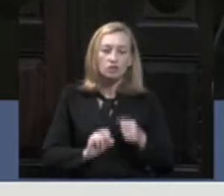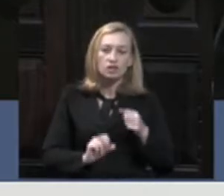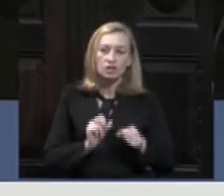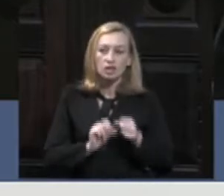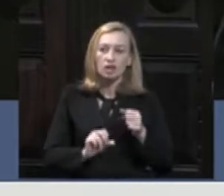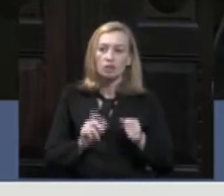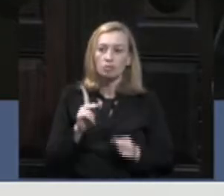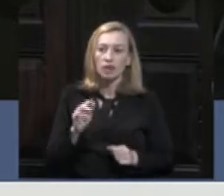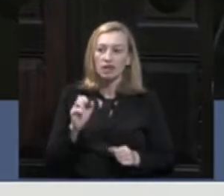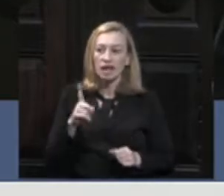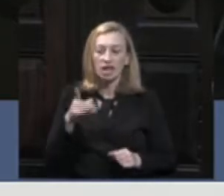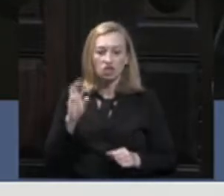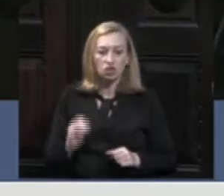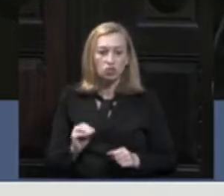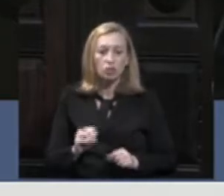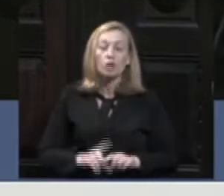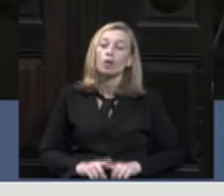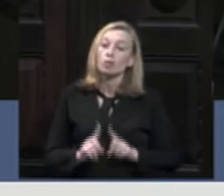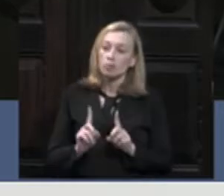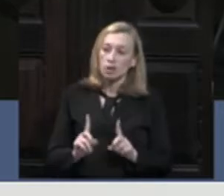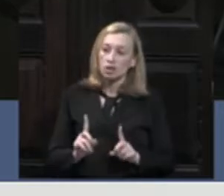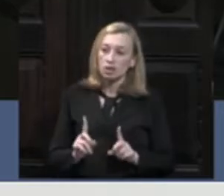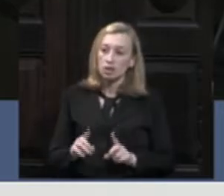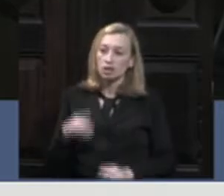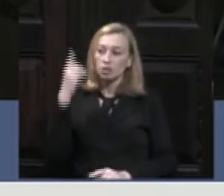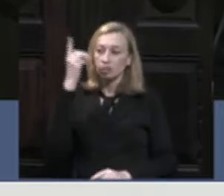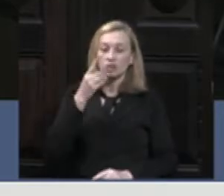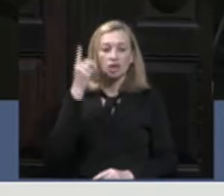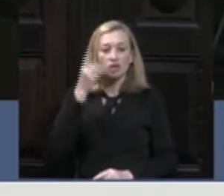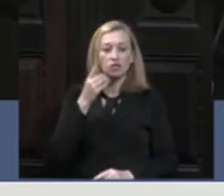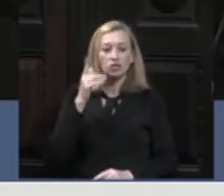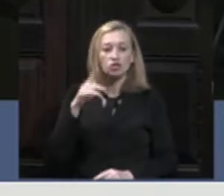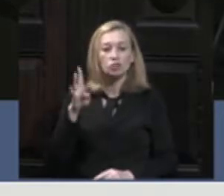pedágio. Mas, deputado Gilberto